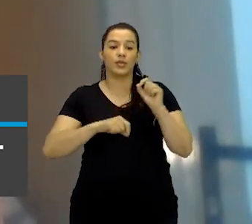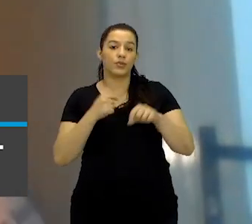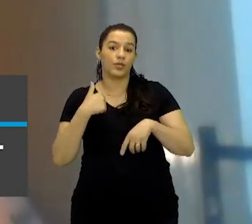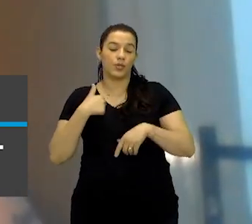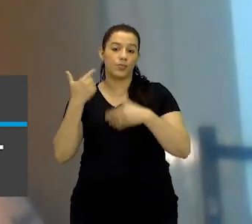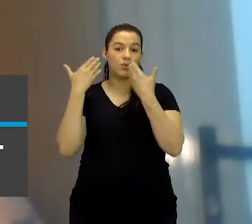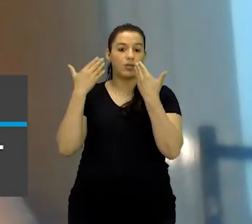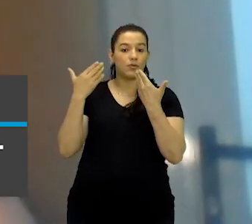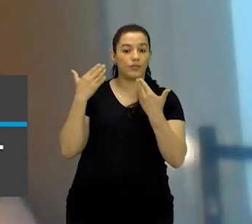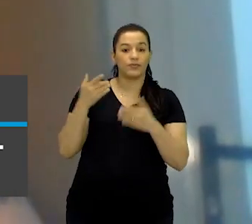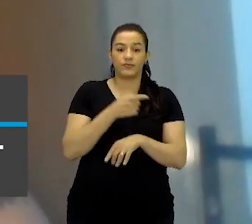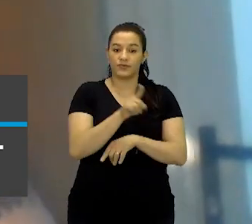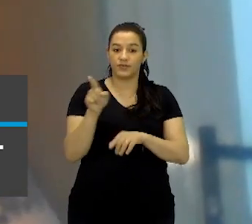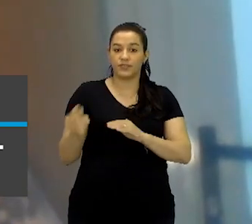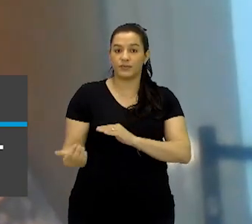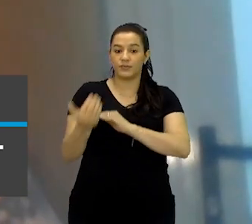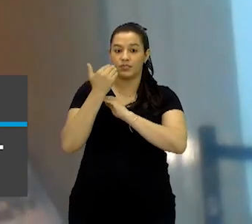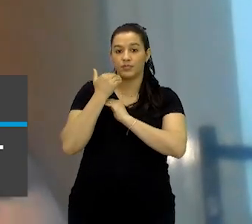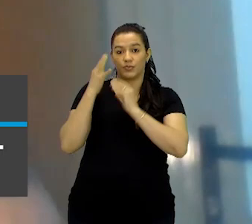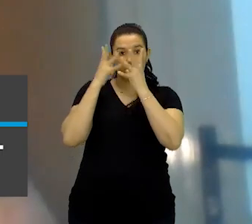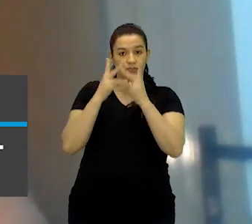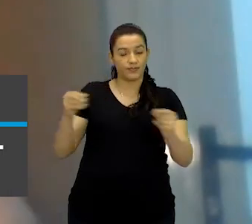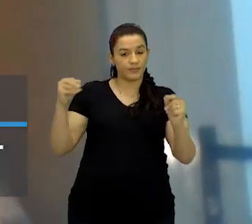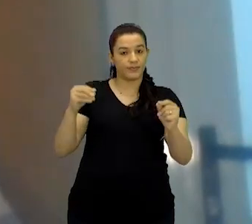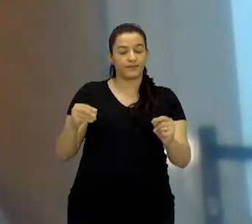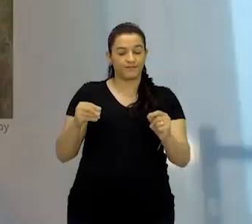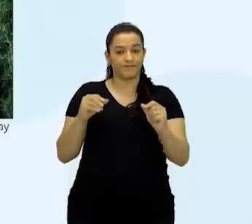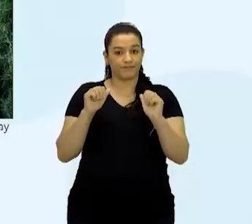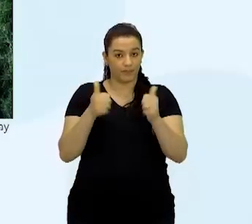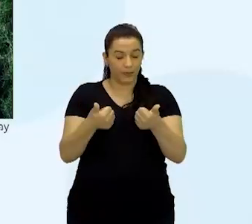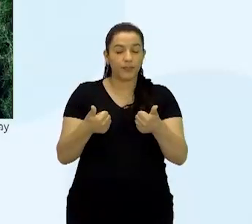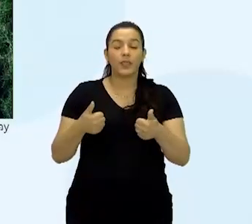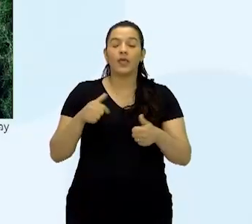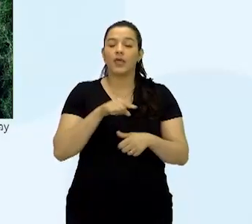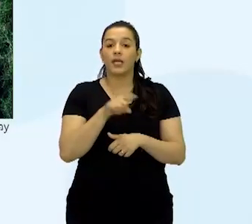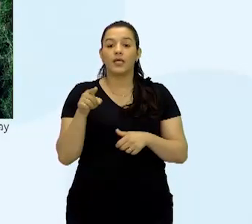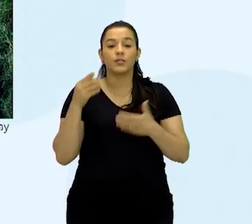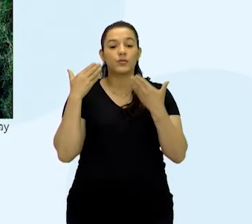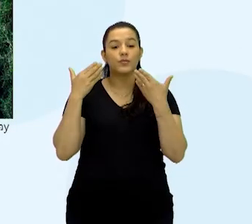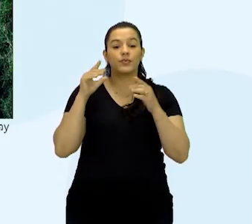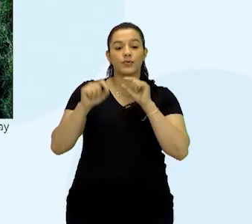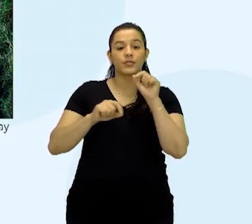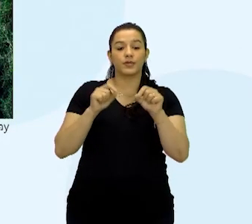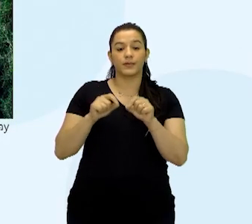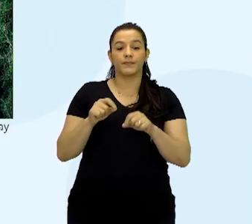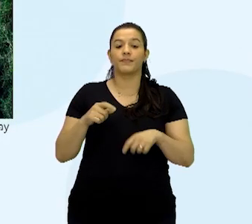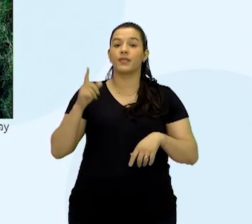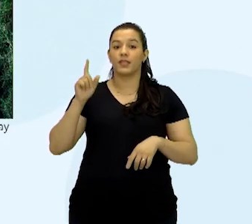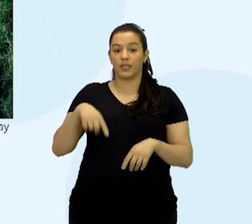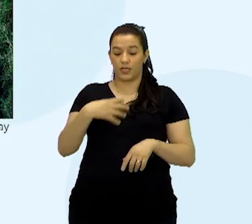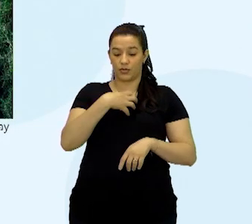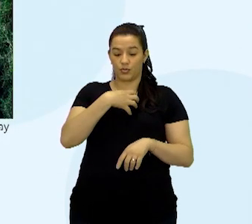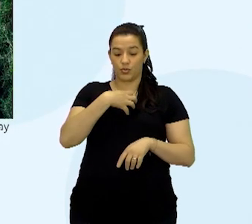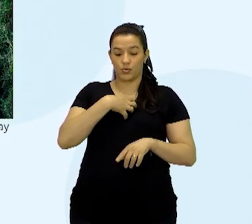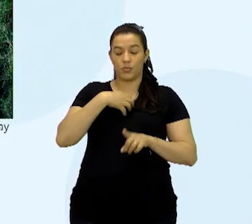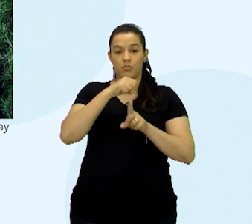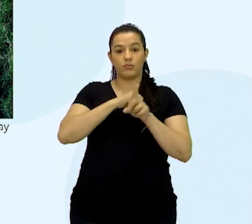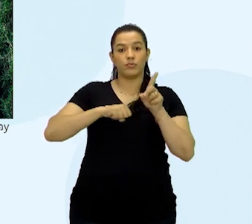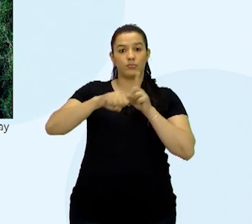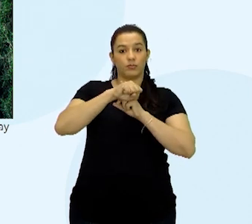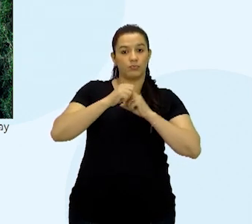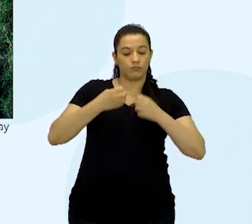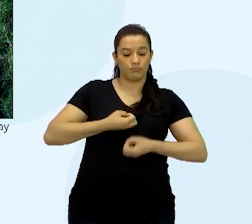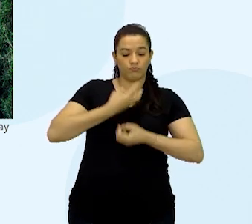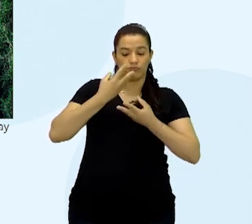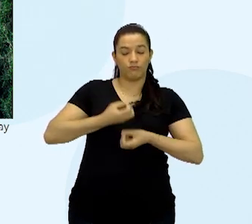eu quero que vocês me ajudem a sanar. A dúvida é a seguinte: qual competência socioemocional que